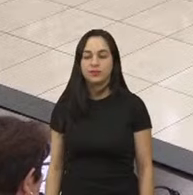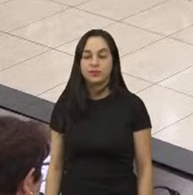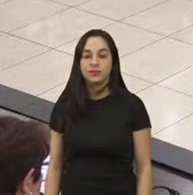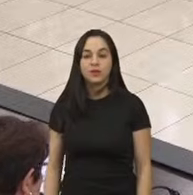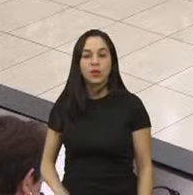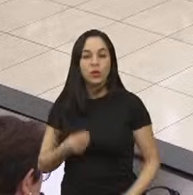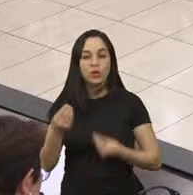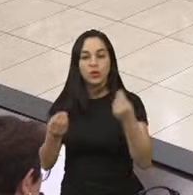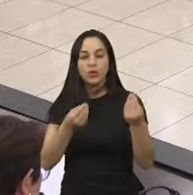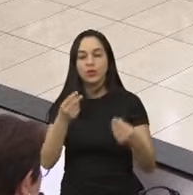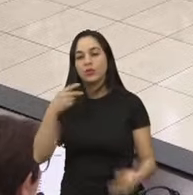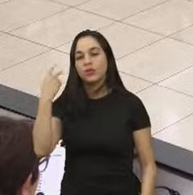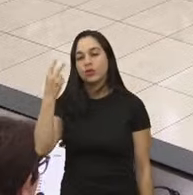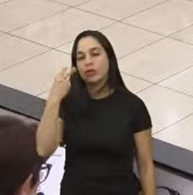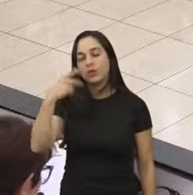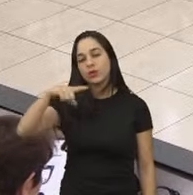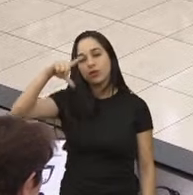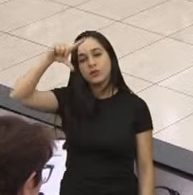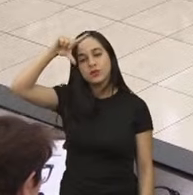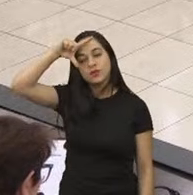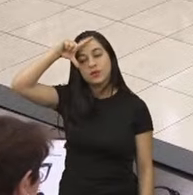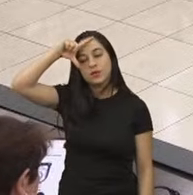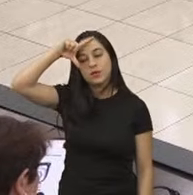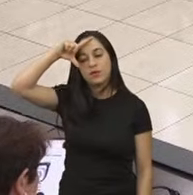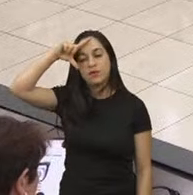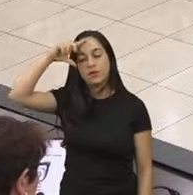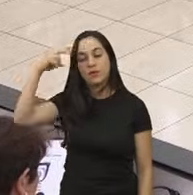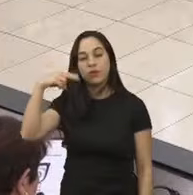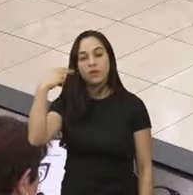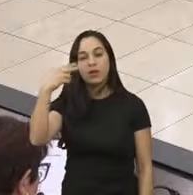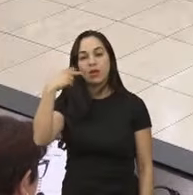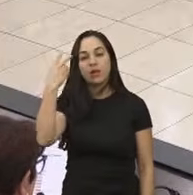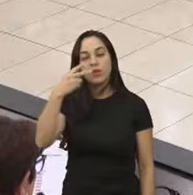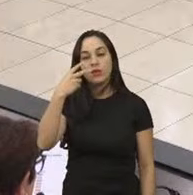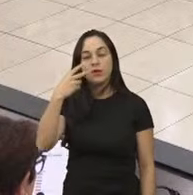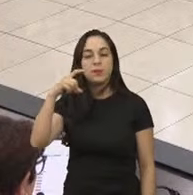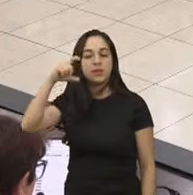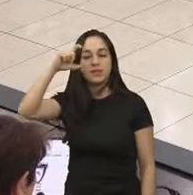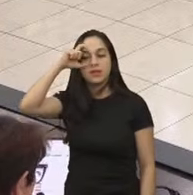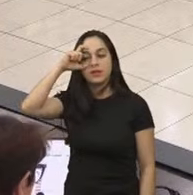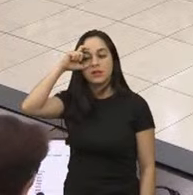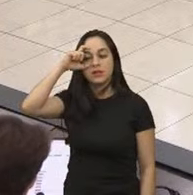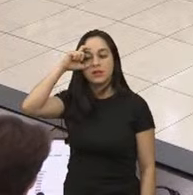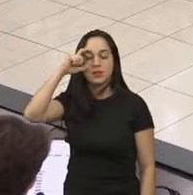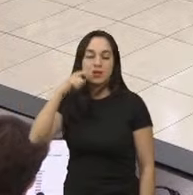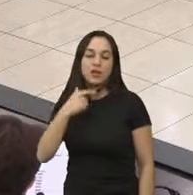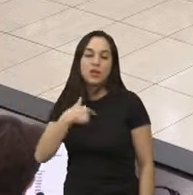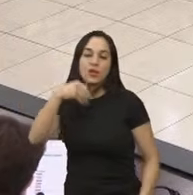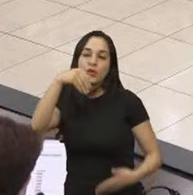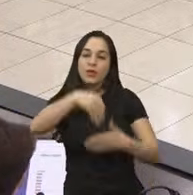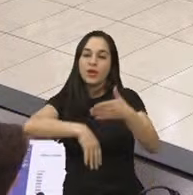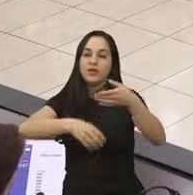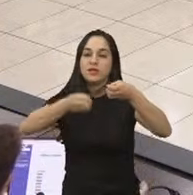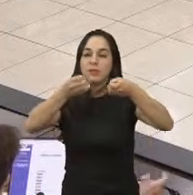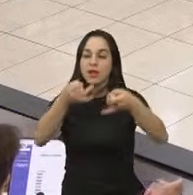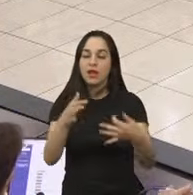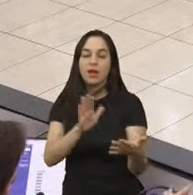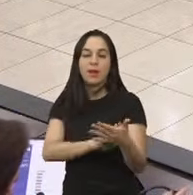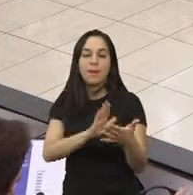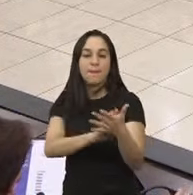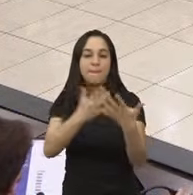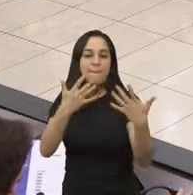Como voto o vereador Luiz Flávio. Como voto o vereador Marcelo Dantas. Justificando meu voto, parabéns